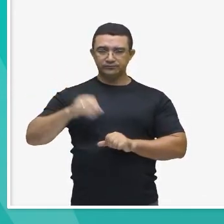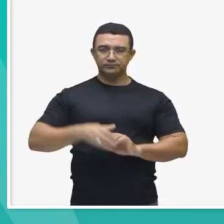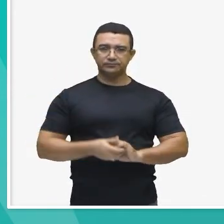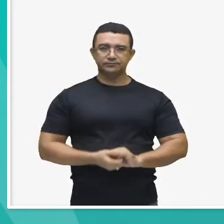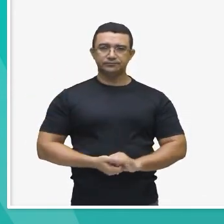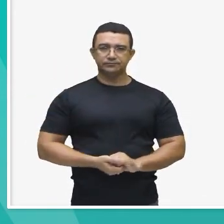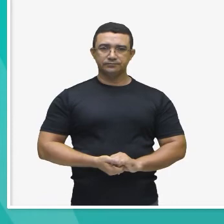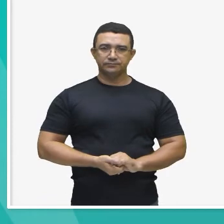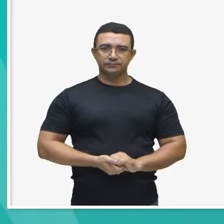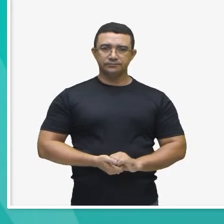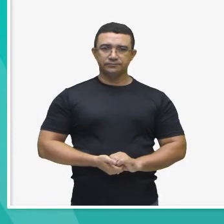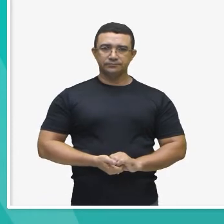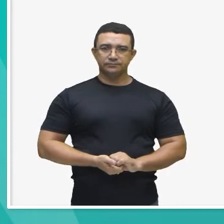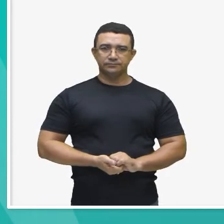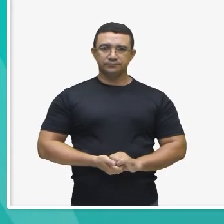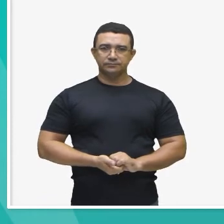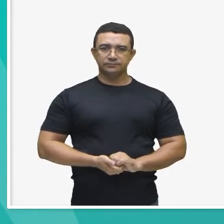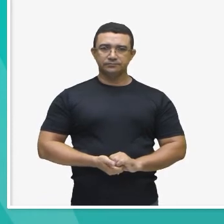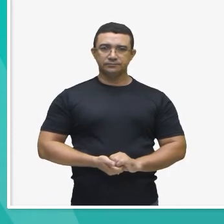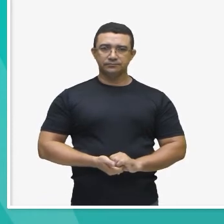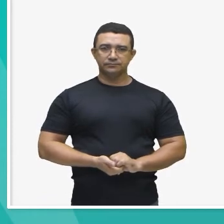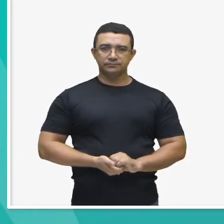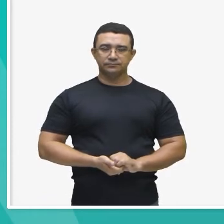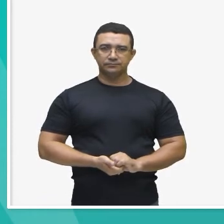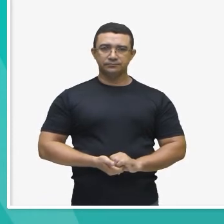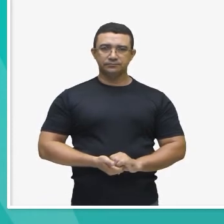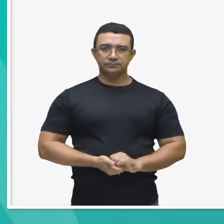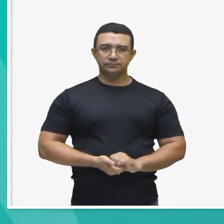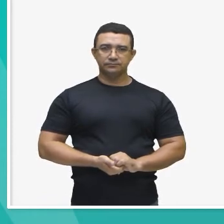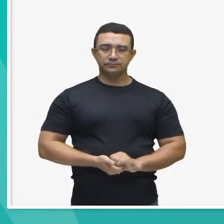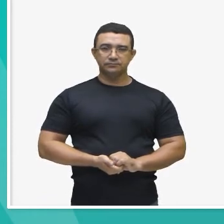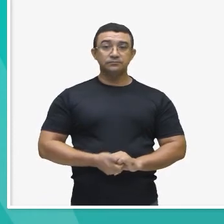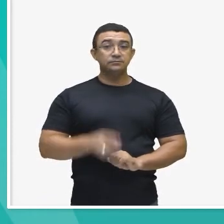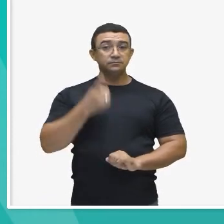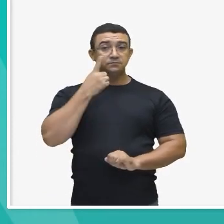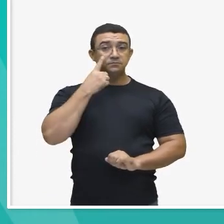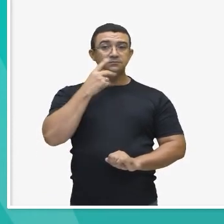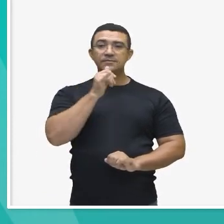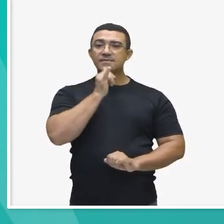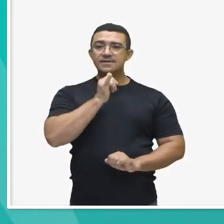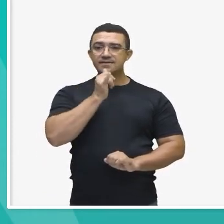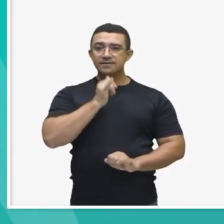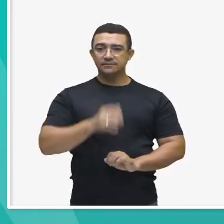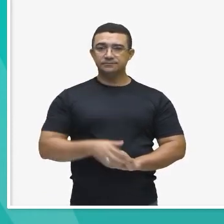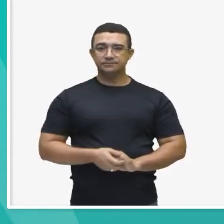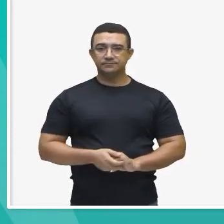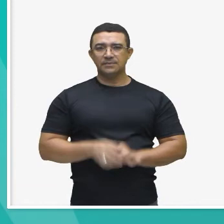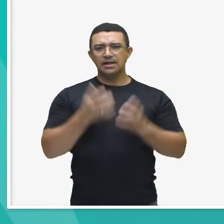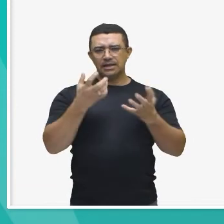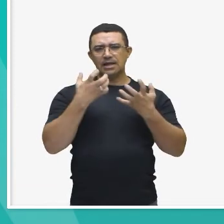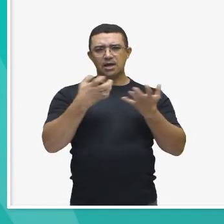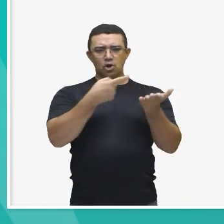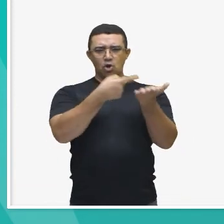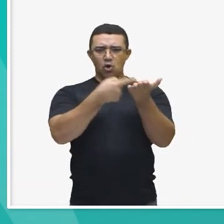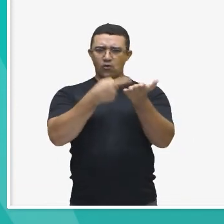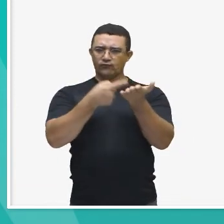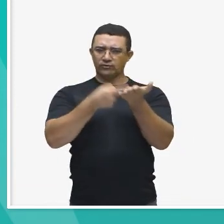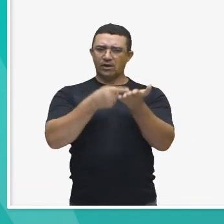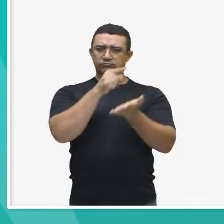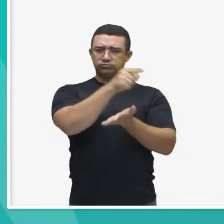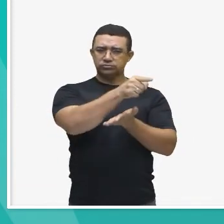infinitivo, o verbo. Então, vamos observar no exemplo. Quero convidar-te para o